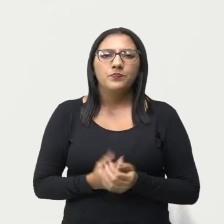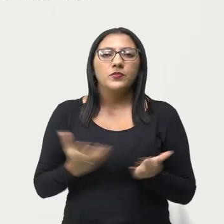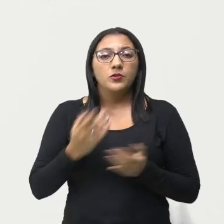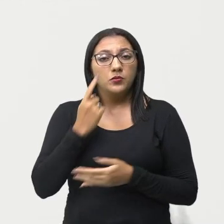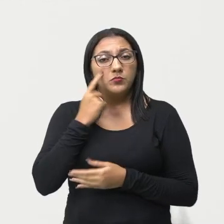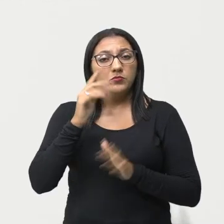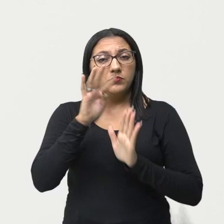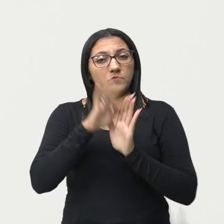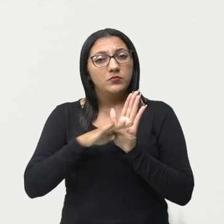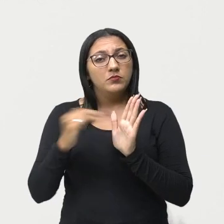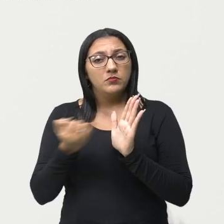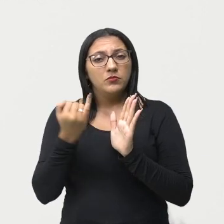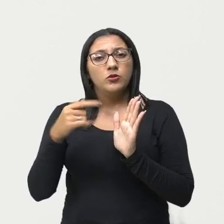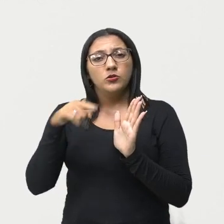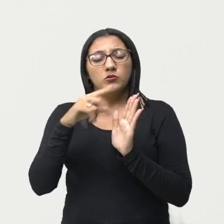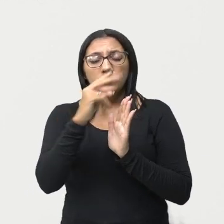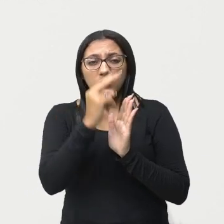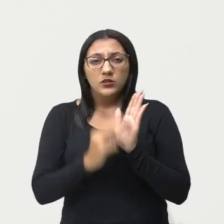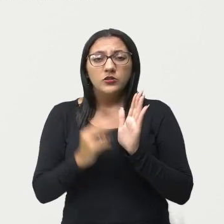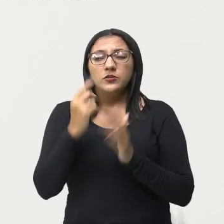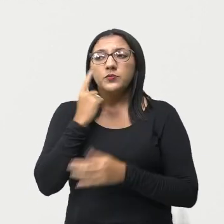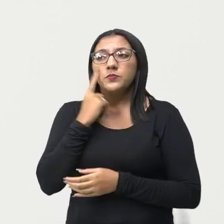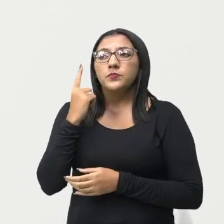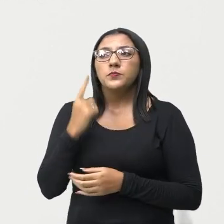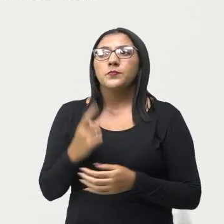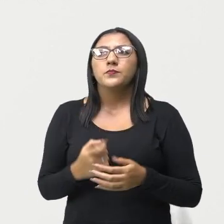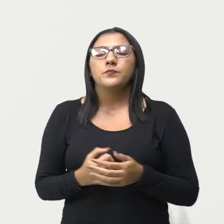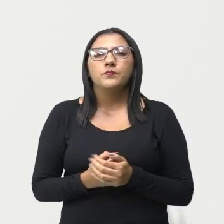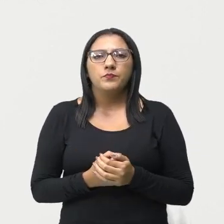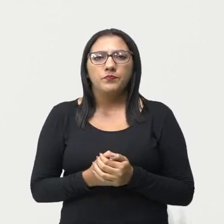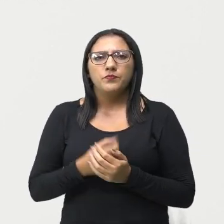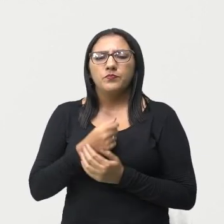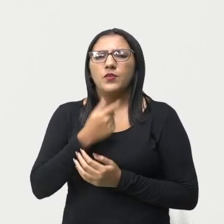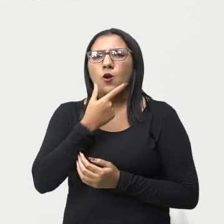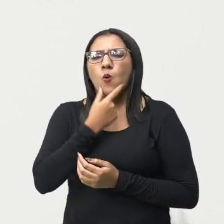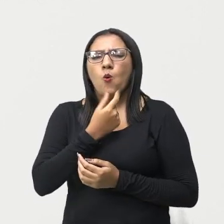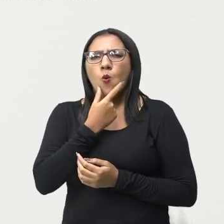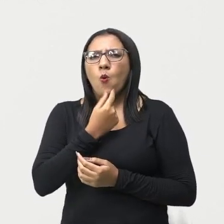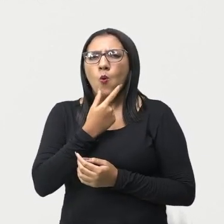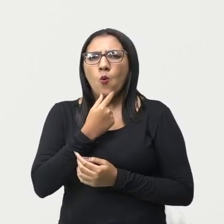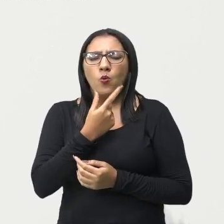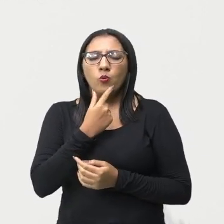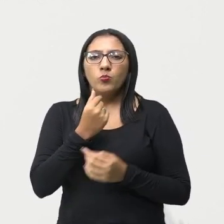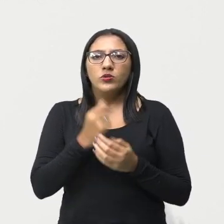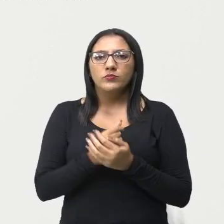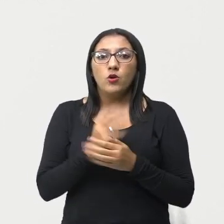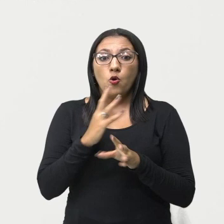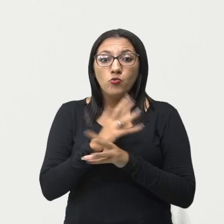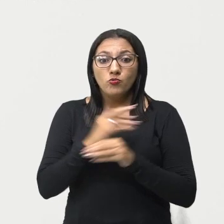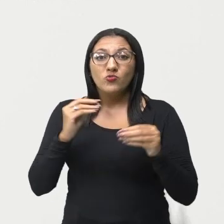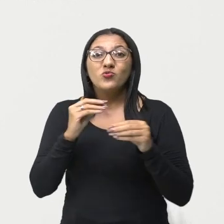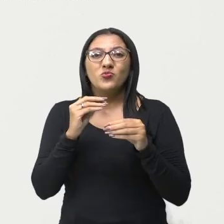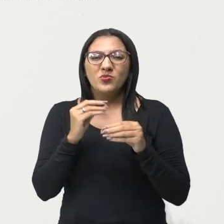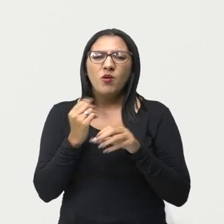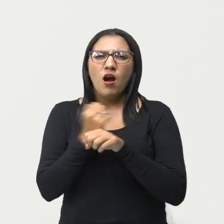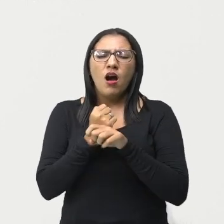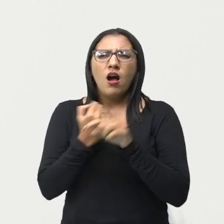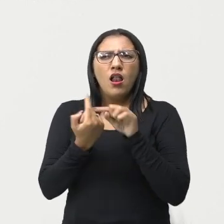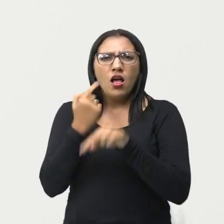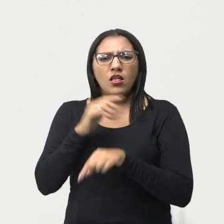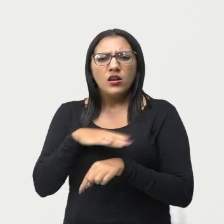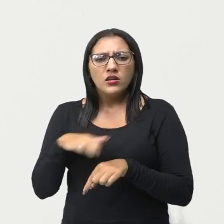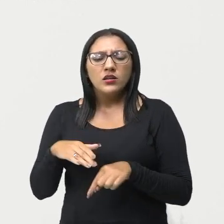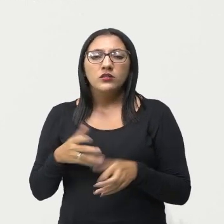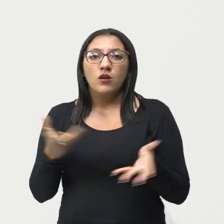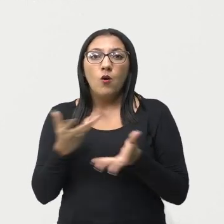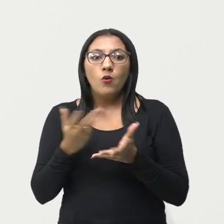nosso texto. Homem sequestrado quando criança reencontra a mãe após 33